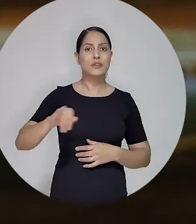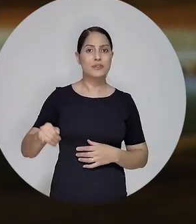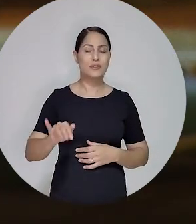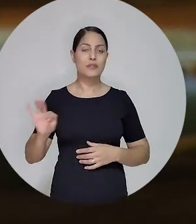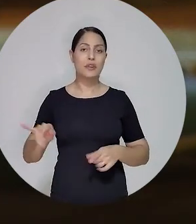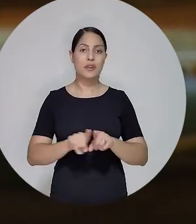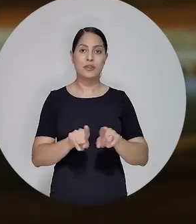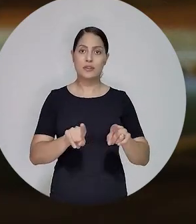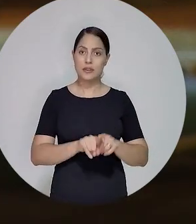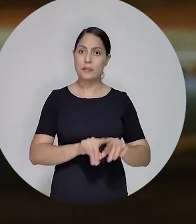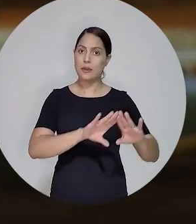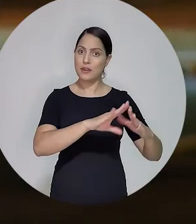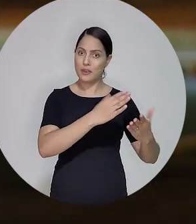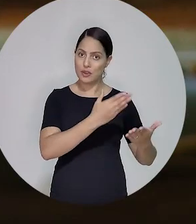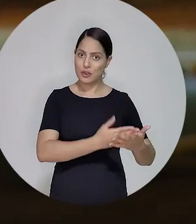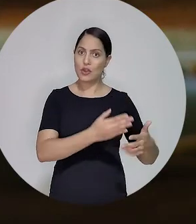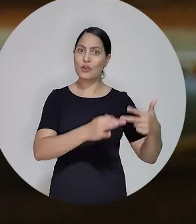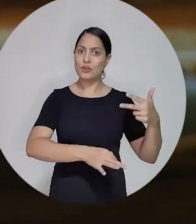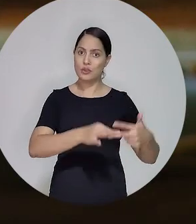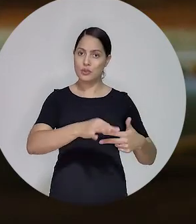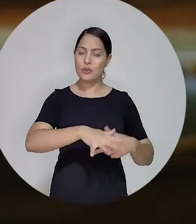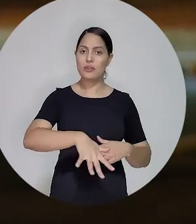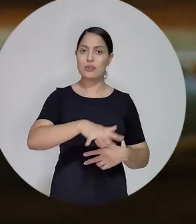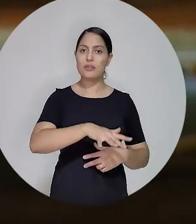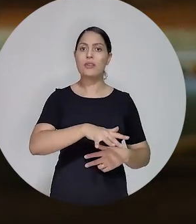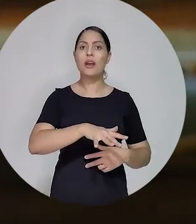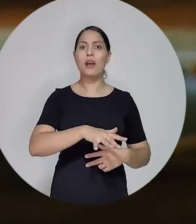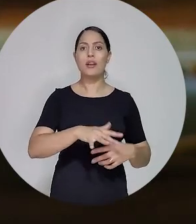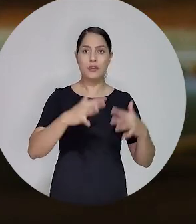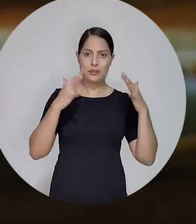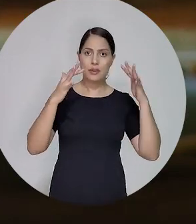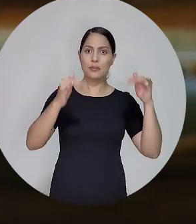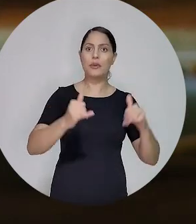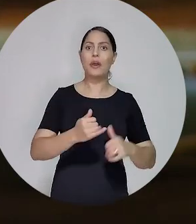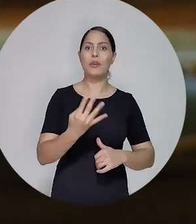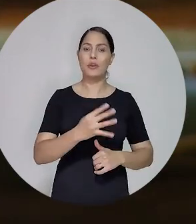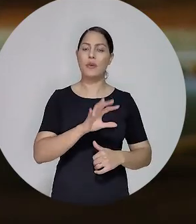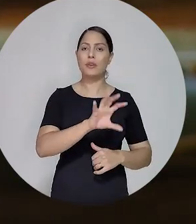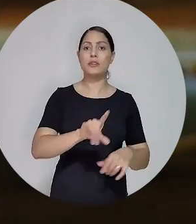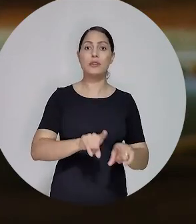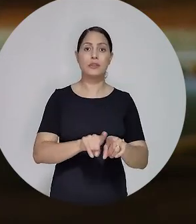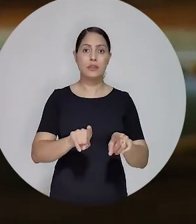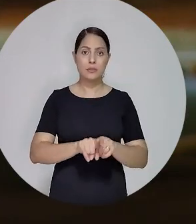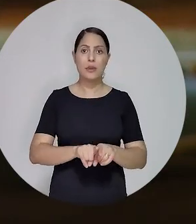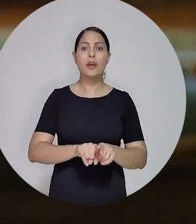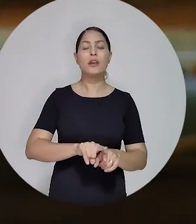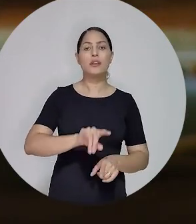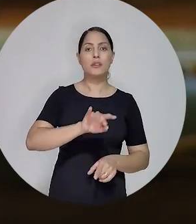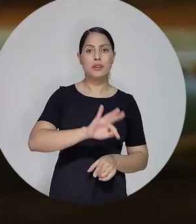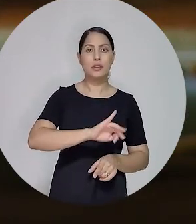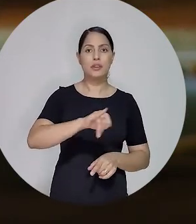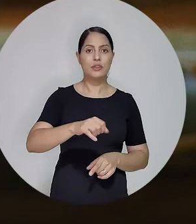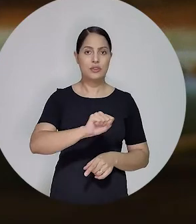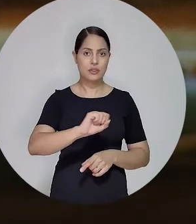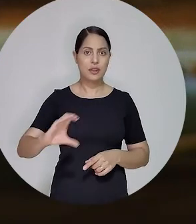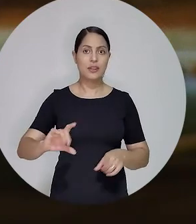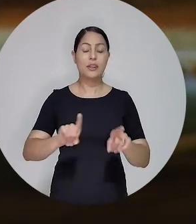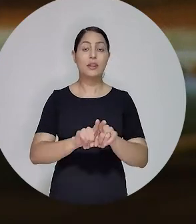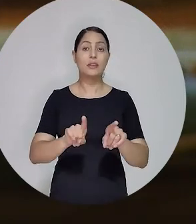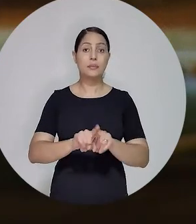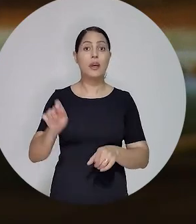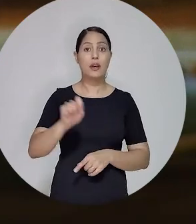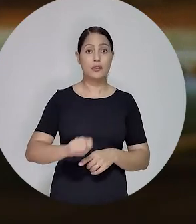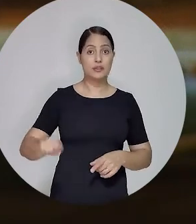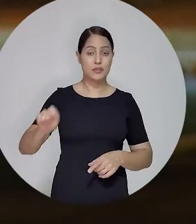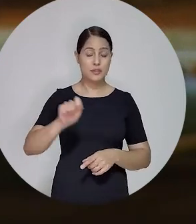Federal, pela Escola da Magistratura do Tribunal Regional Federal da 4ª Região, pela Justiça Federal de Santa Catarina